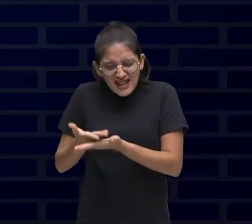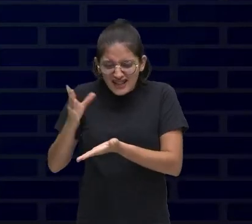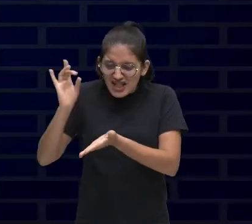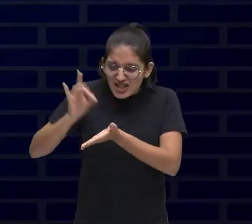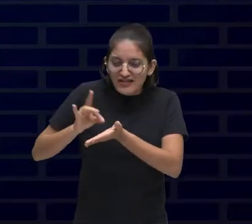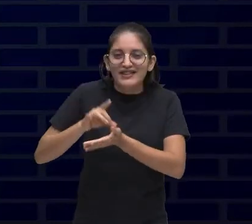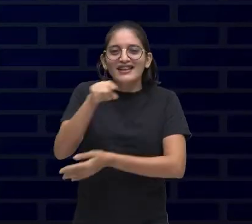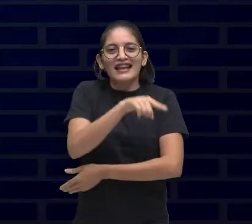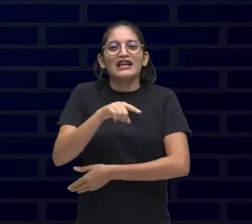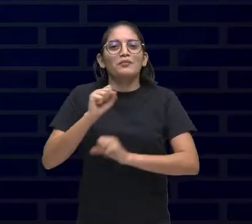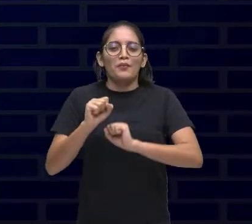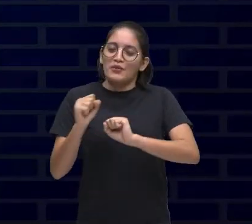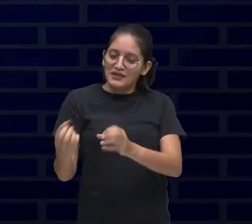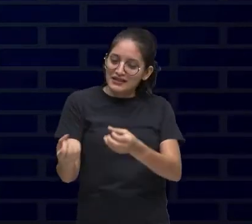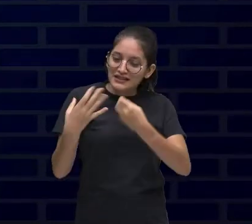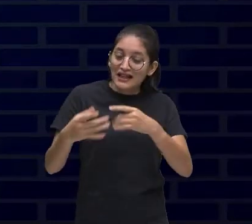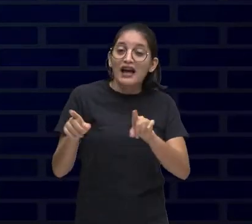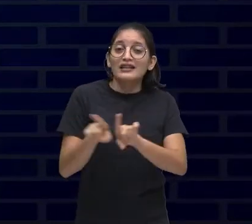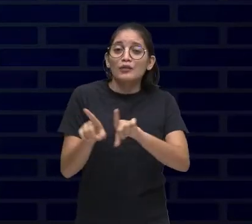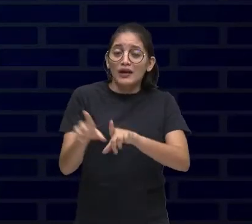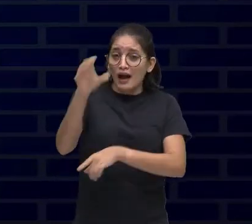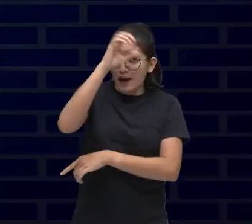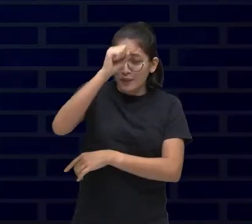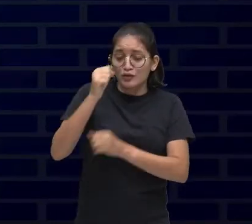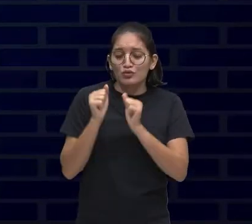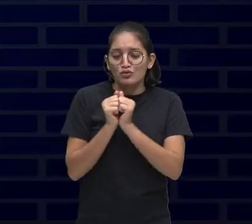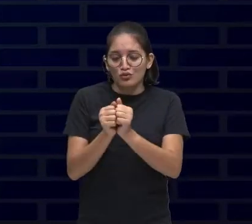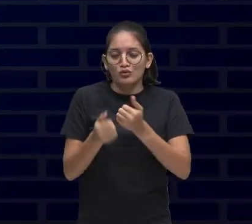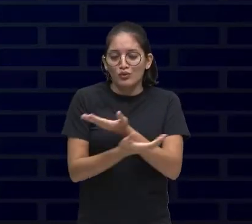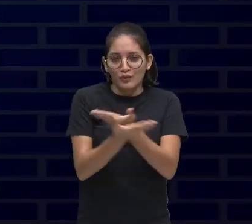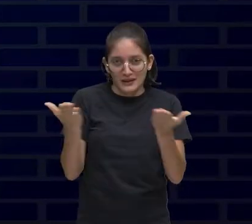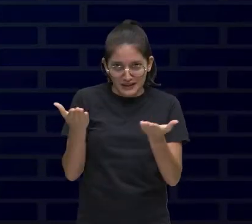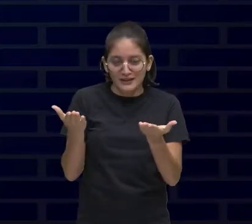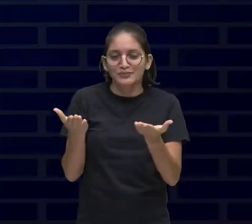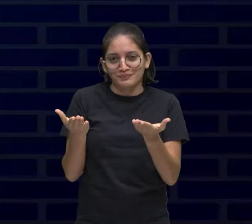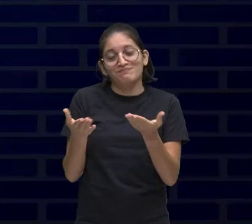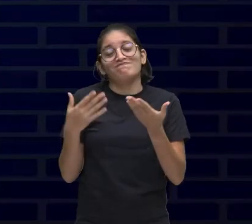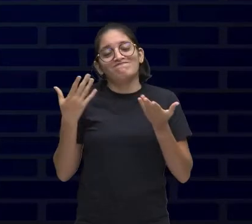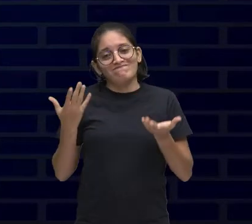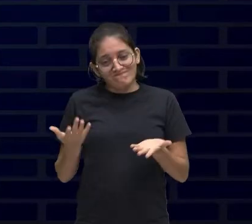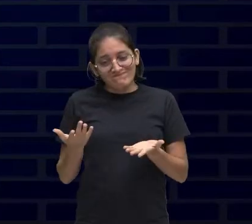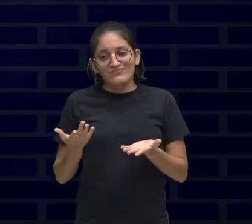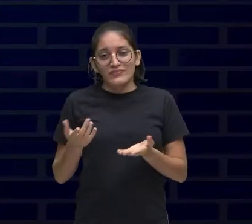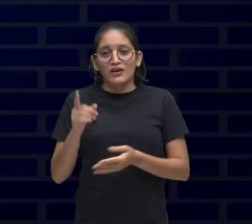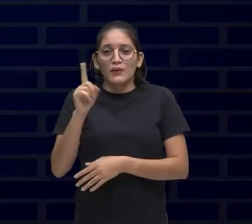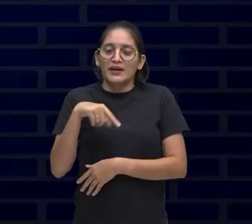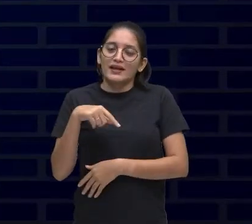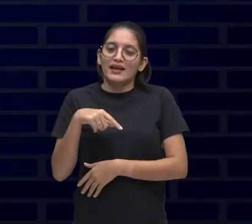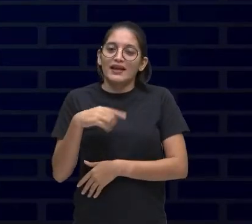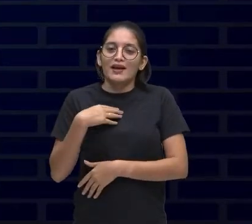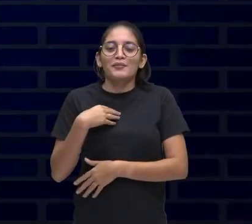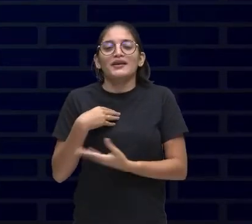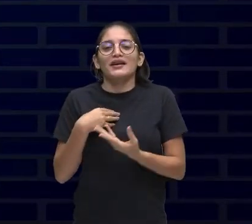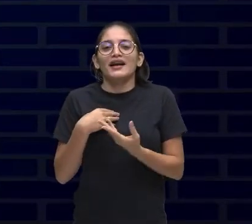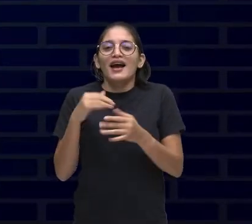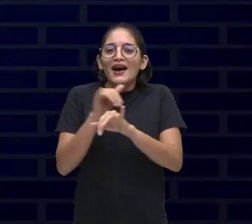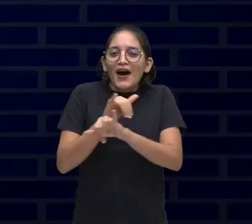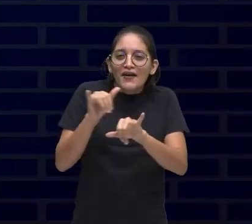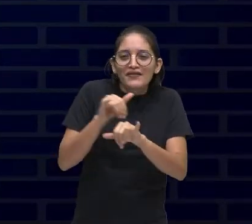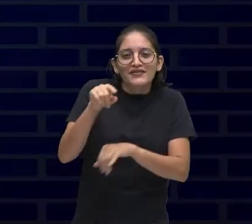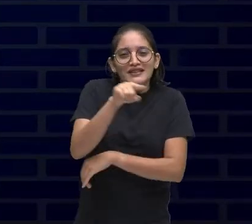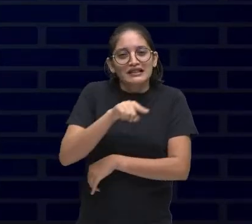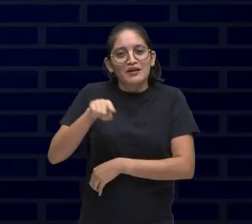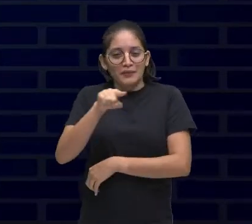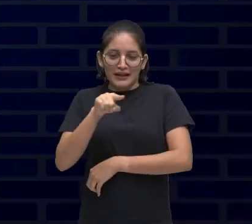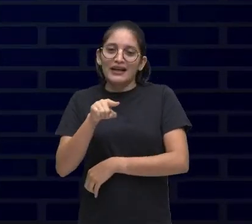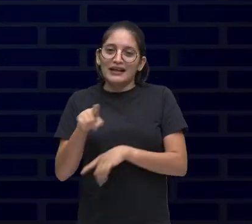possam nos ensinar, no que a gente vai aprender com eles. Então, praticamente, Esse é meu recado que eu gostaria de dar e